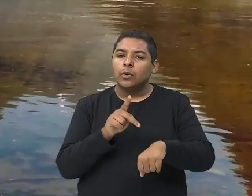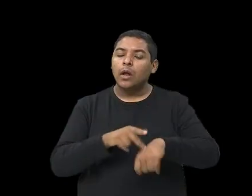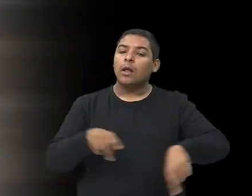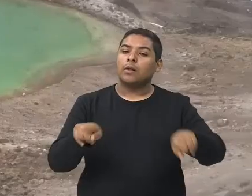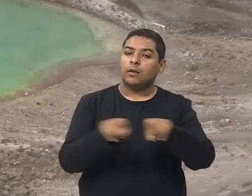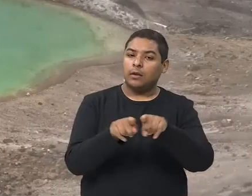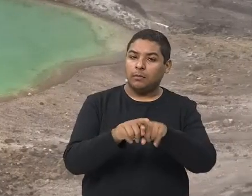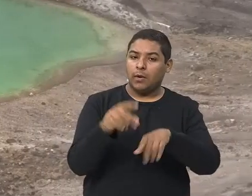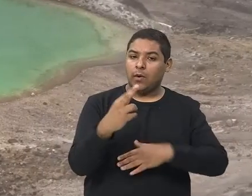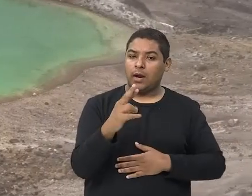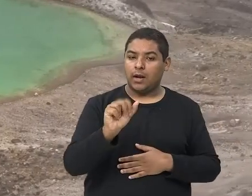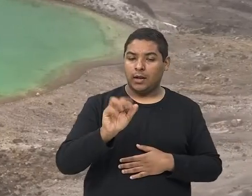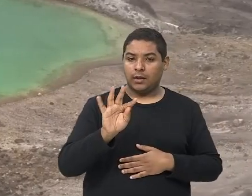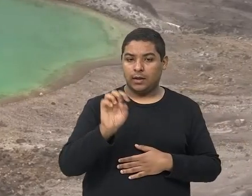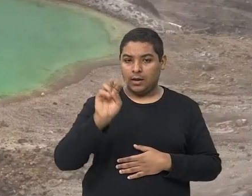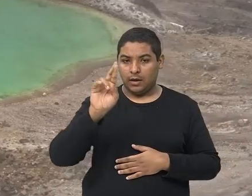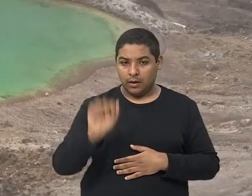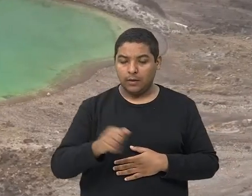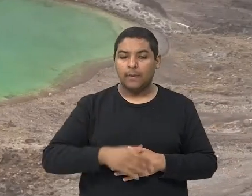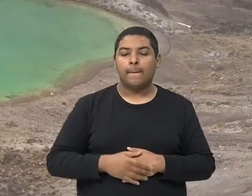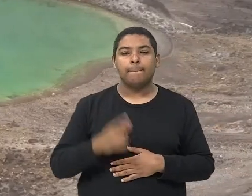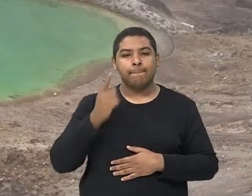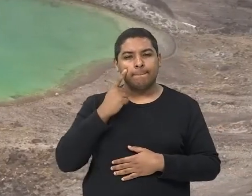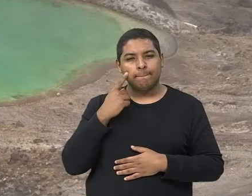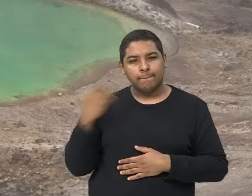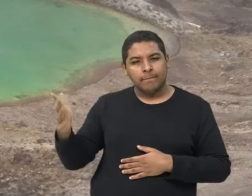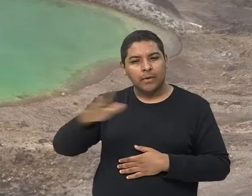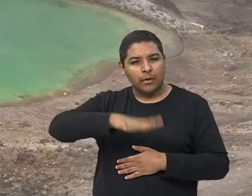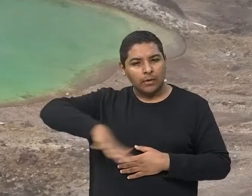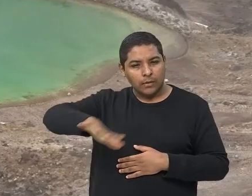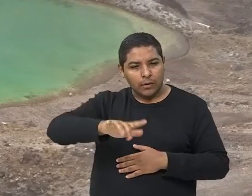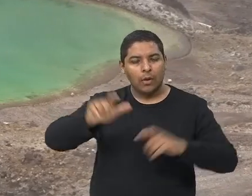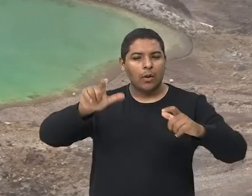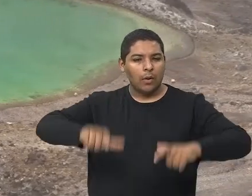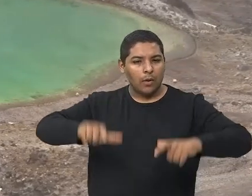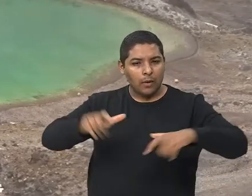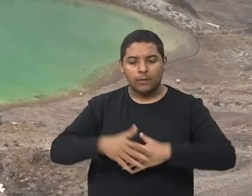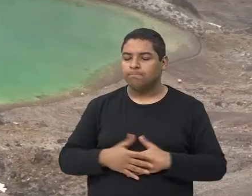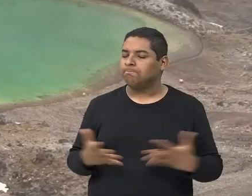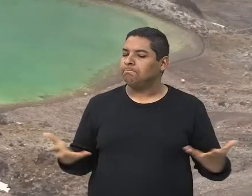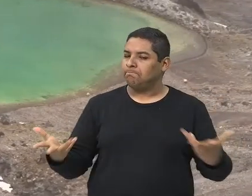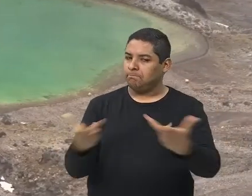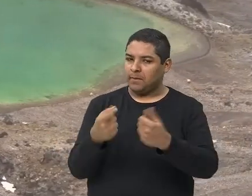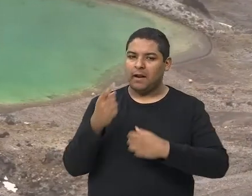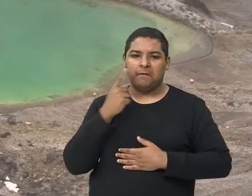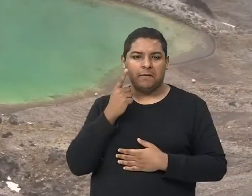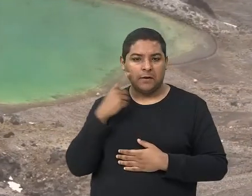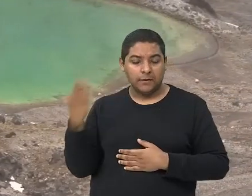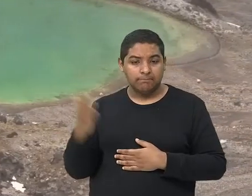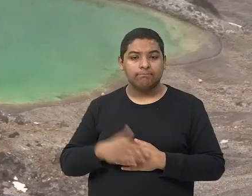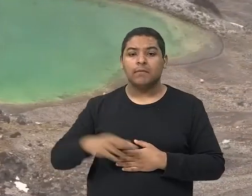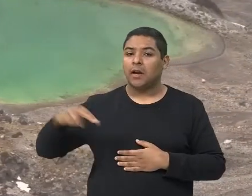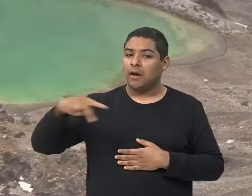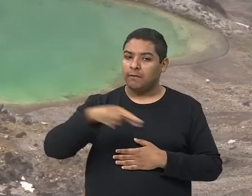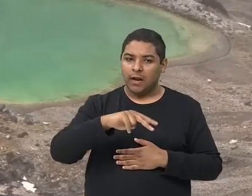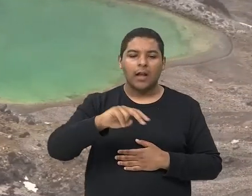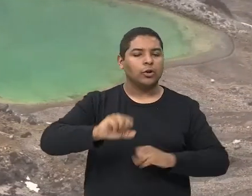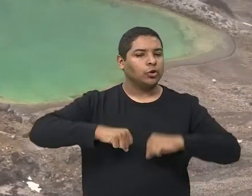ativa. As vistas do Lake Taupo e da região de Ruapehu, magníficas, fazem a caminhada valer o